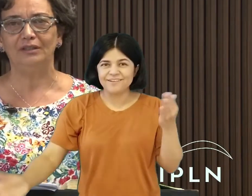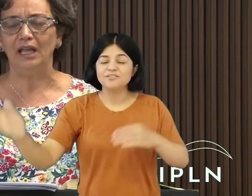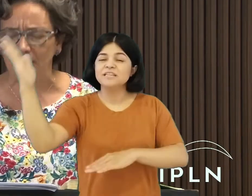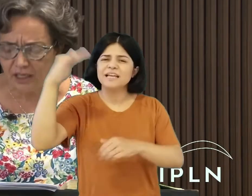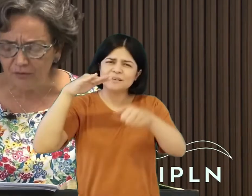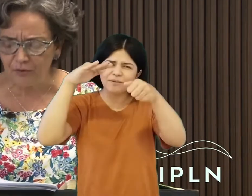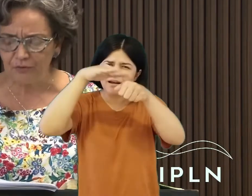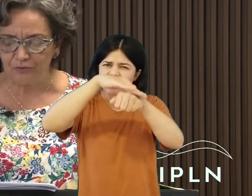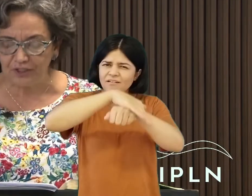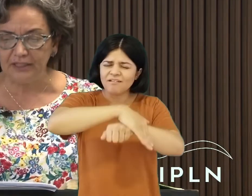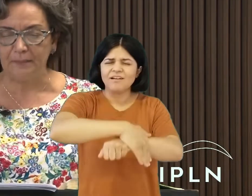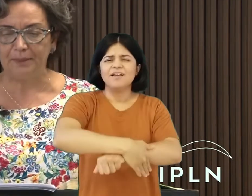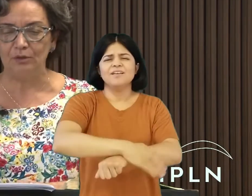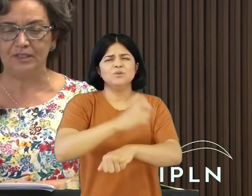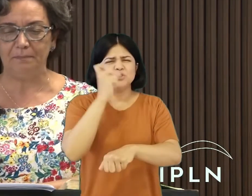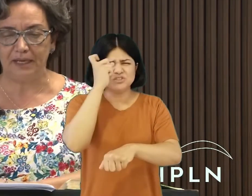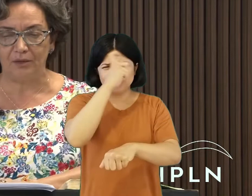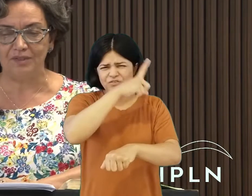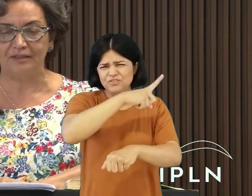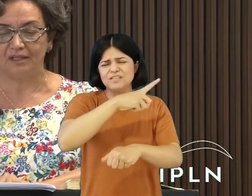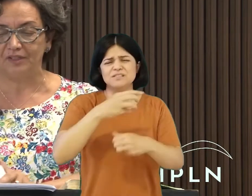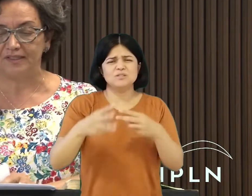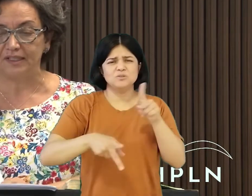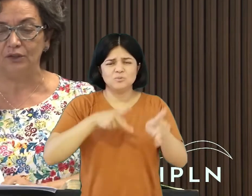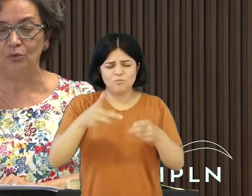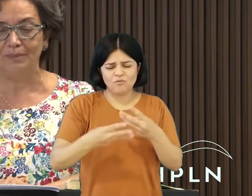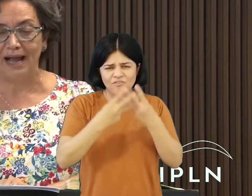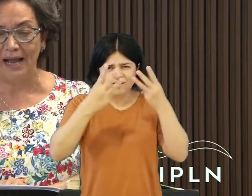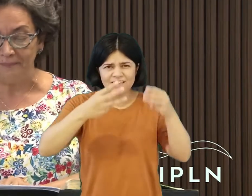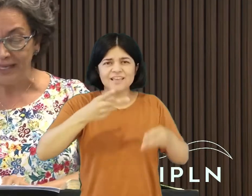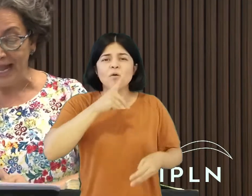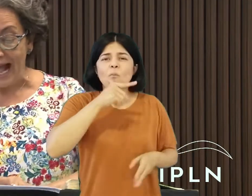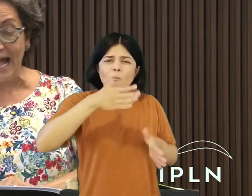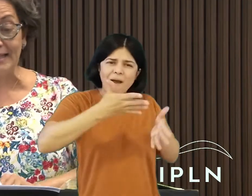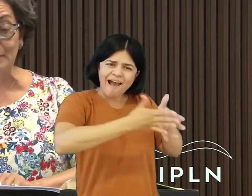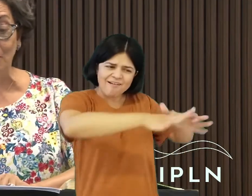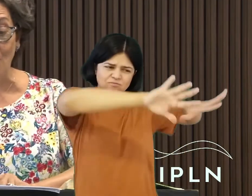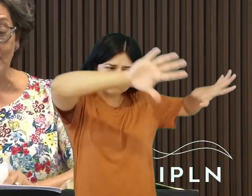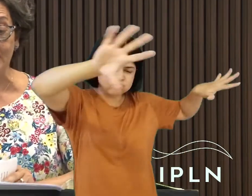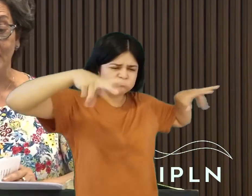noite terrível vivida pelos hebreus atravessando o mar,